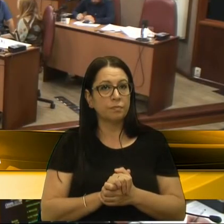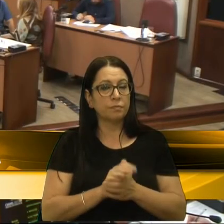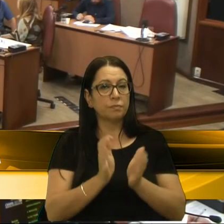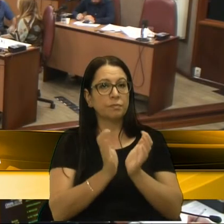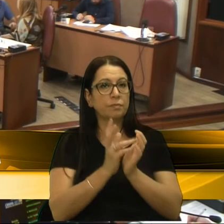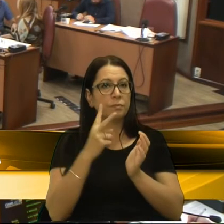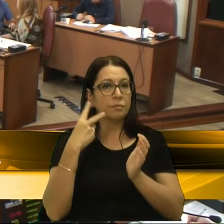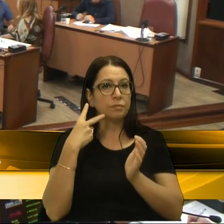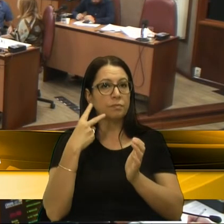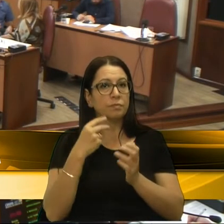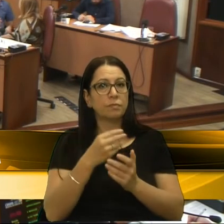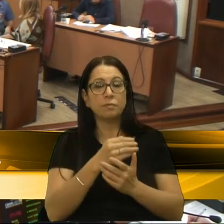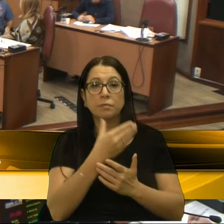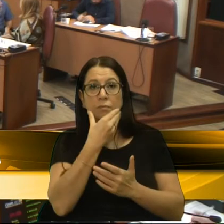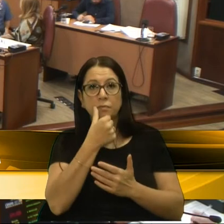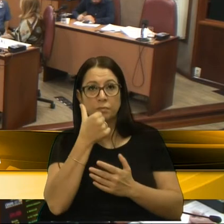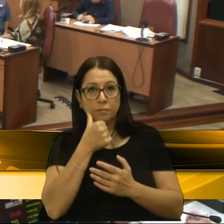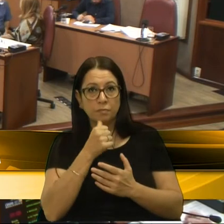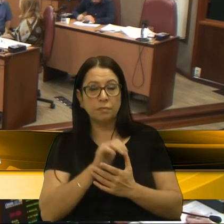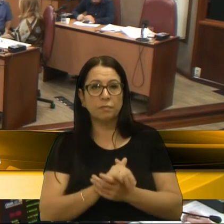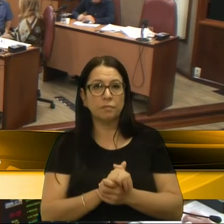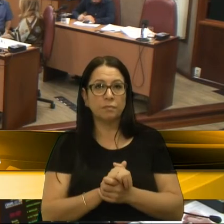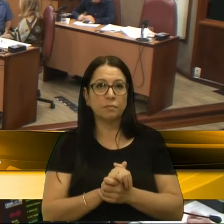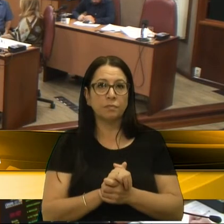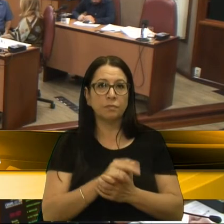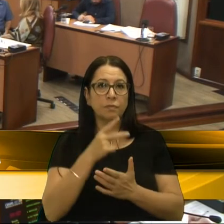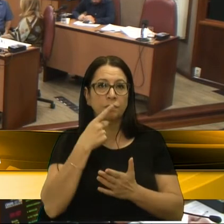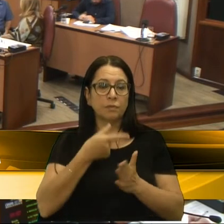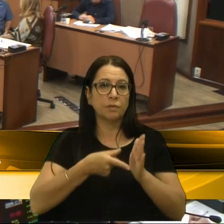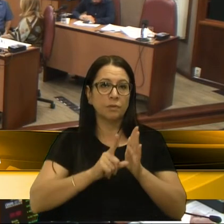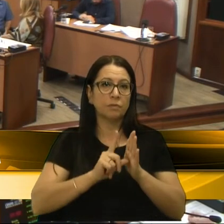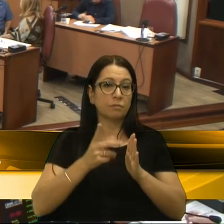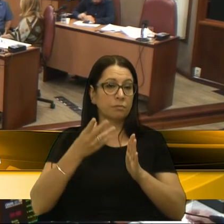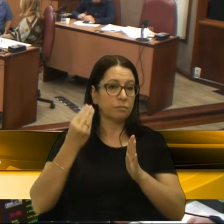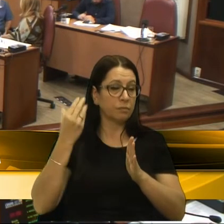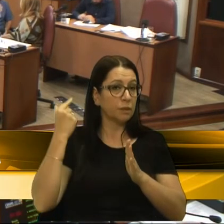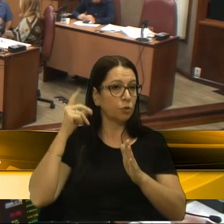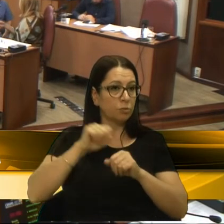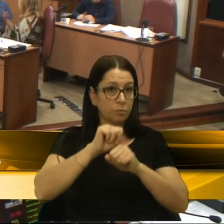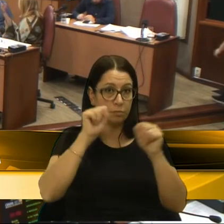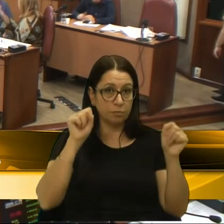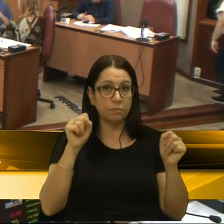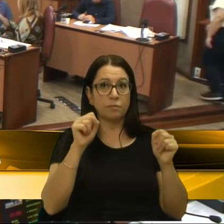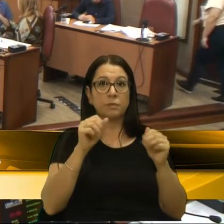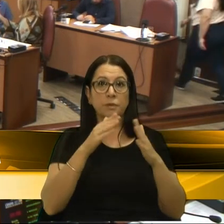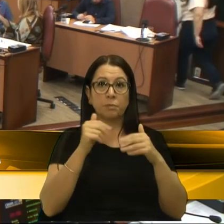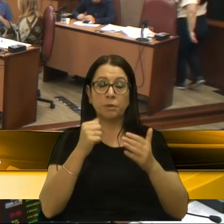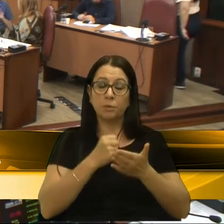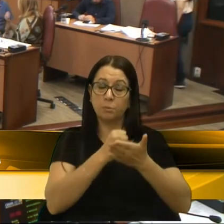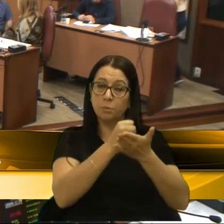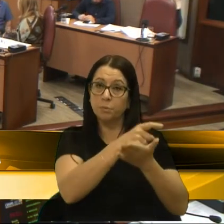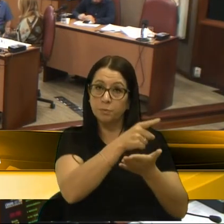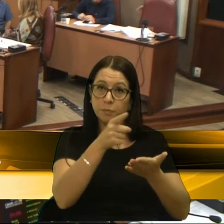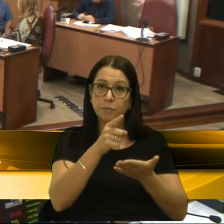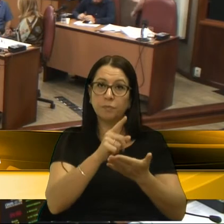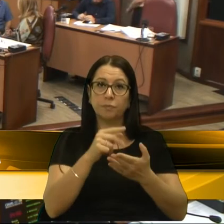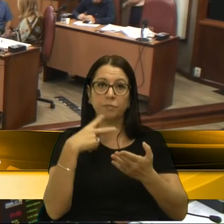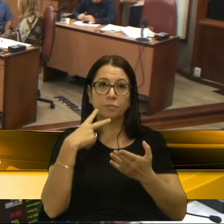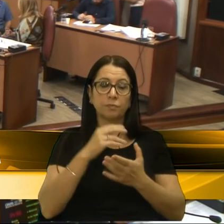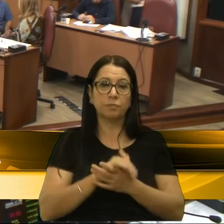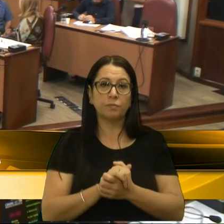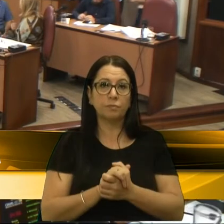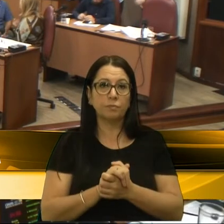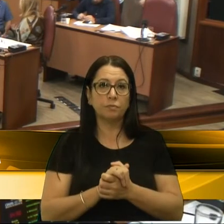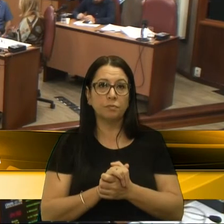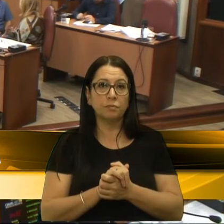Colegas vereadores e vereadoras, me manifestei já bastante hoje pela manhã, enfim, peço apoio dos nobres